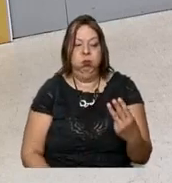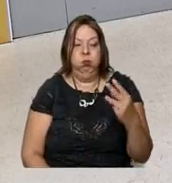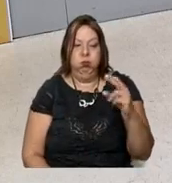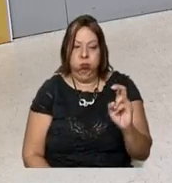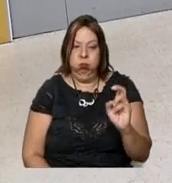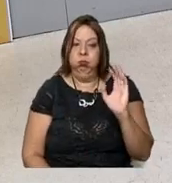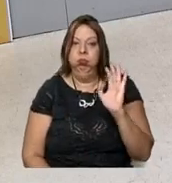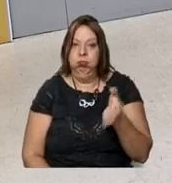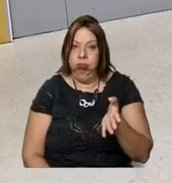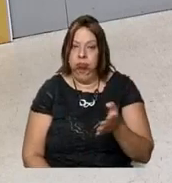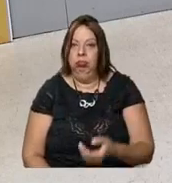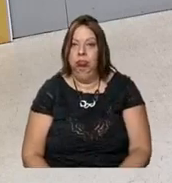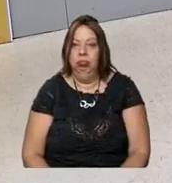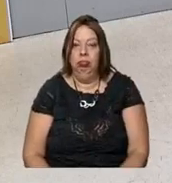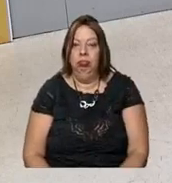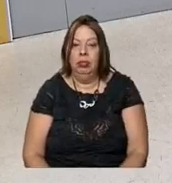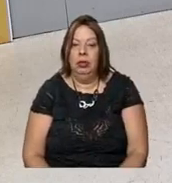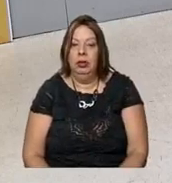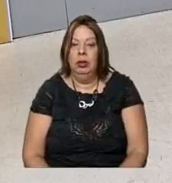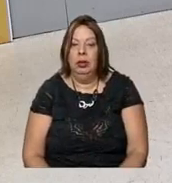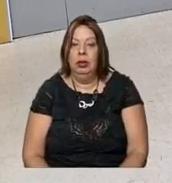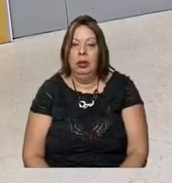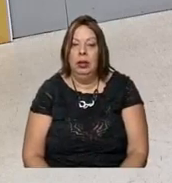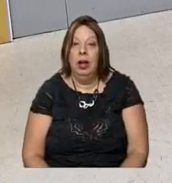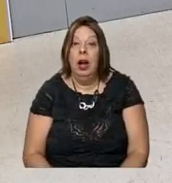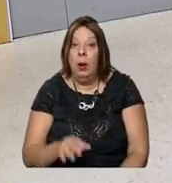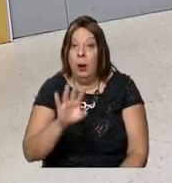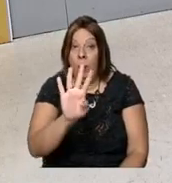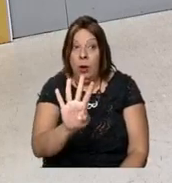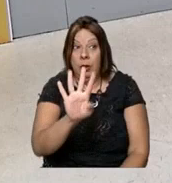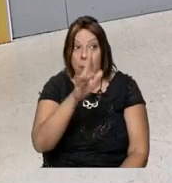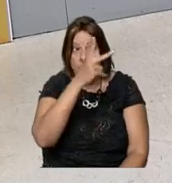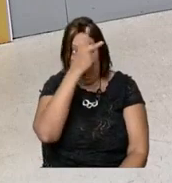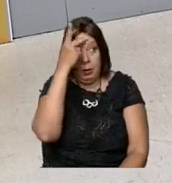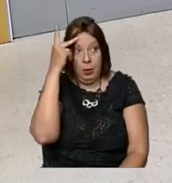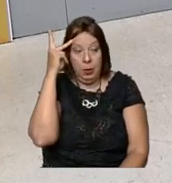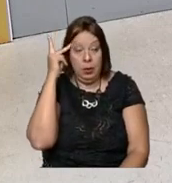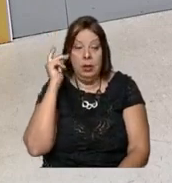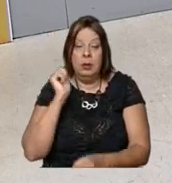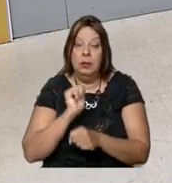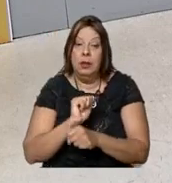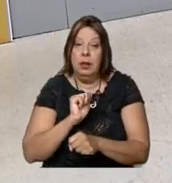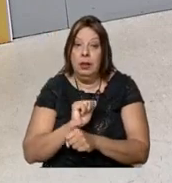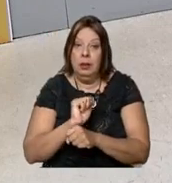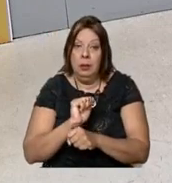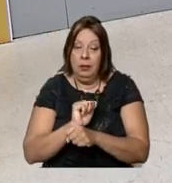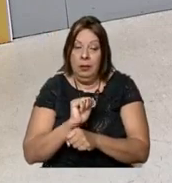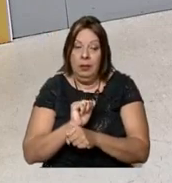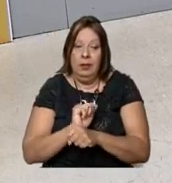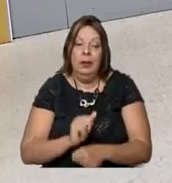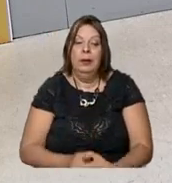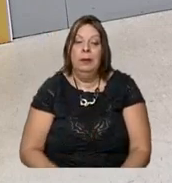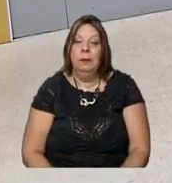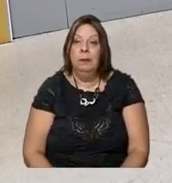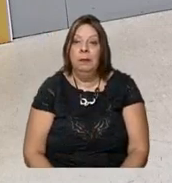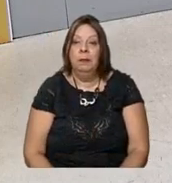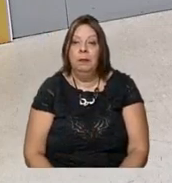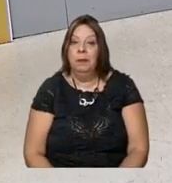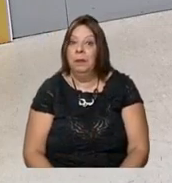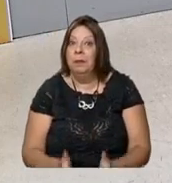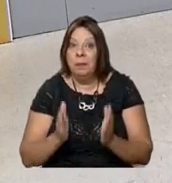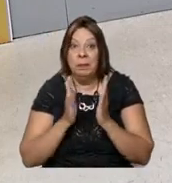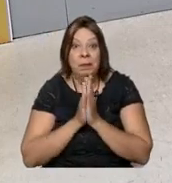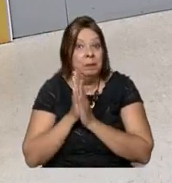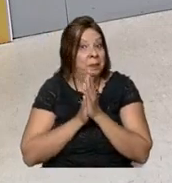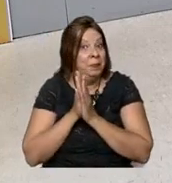chamadas e ó, a fila agora tem 4, 4 títulos na expectativa. Vambora então, uma hora a gente vai